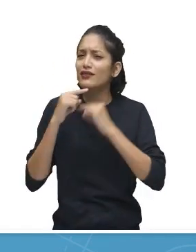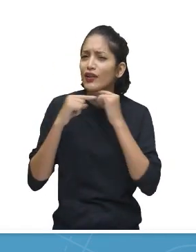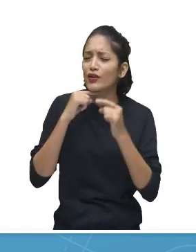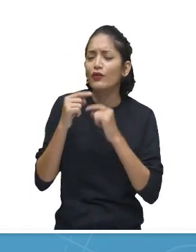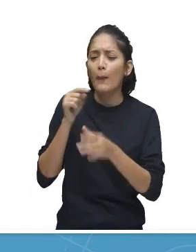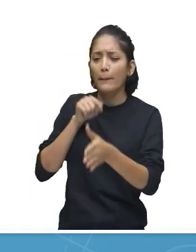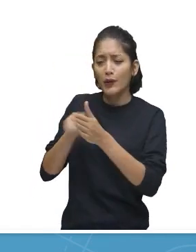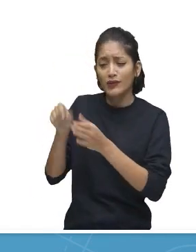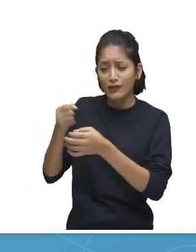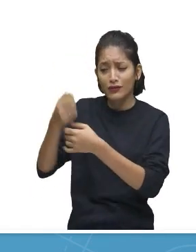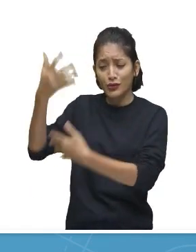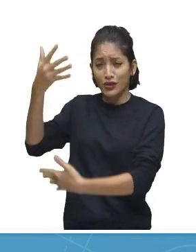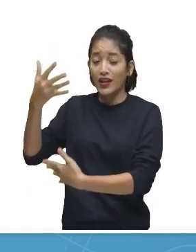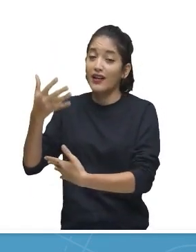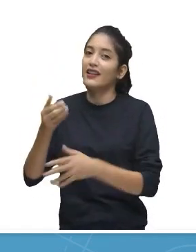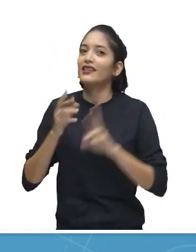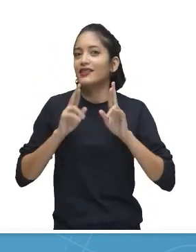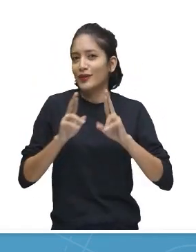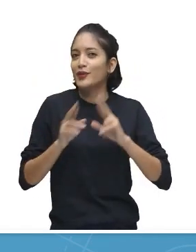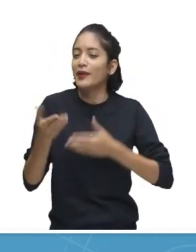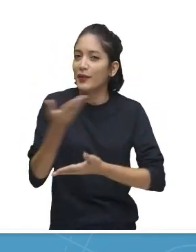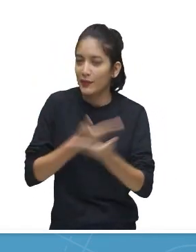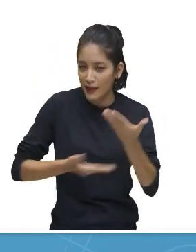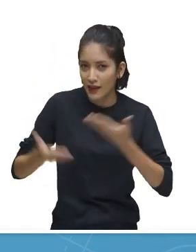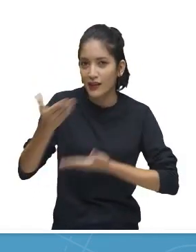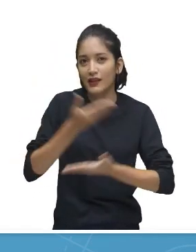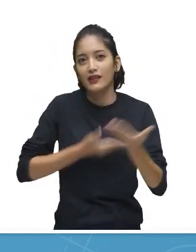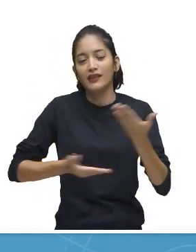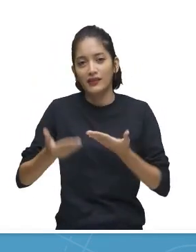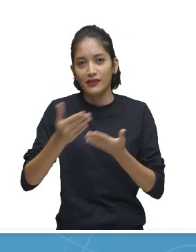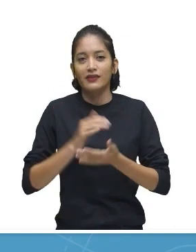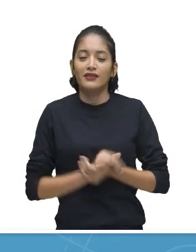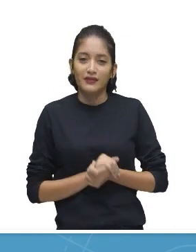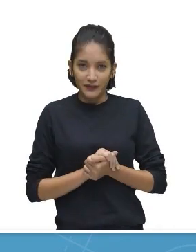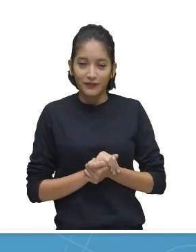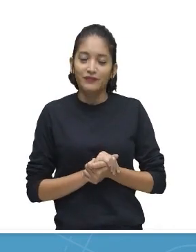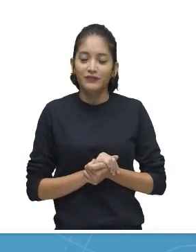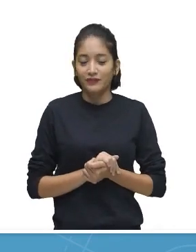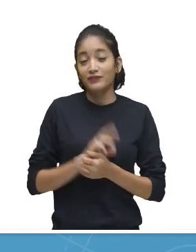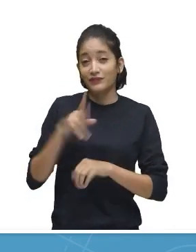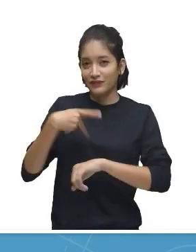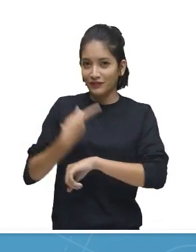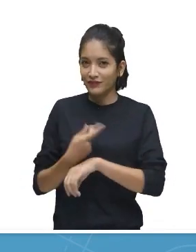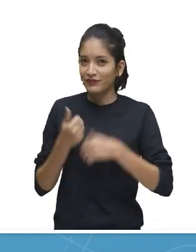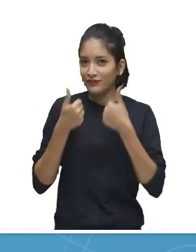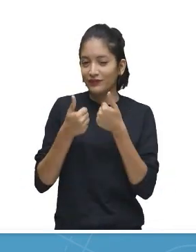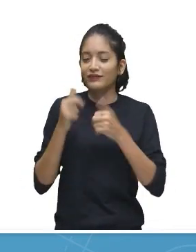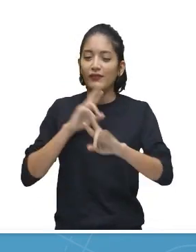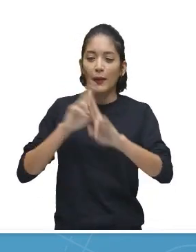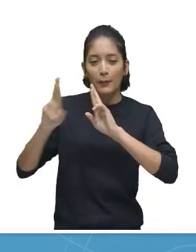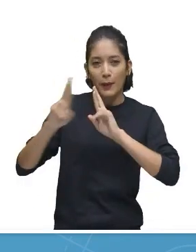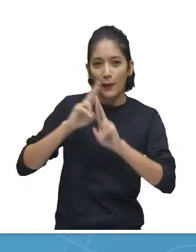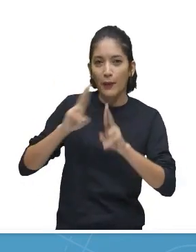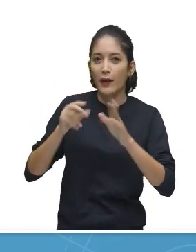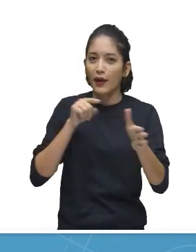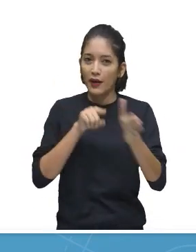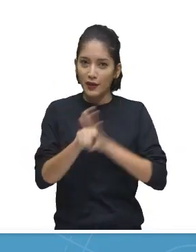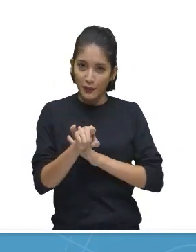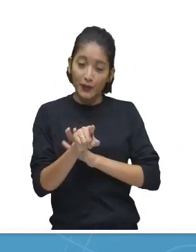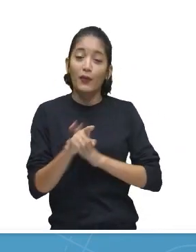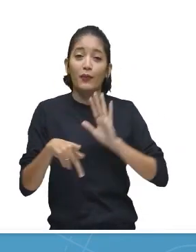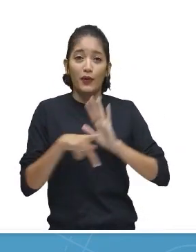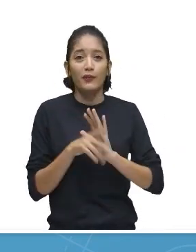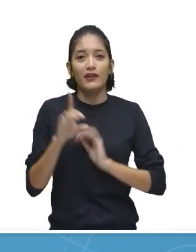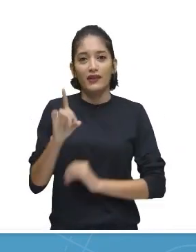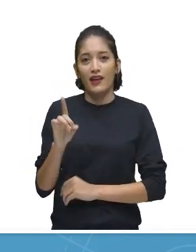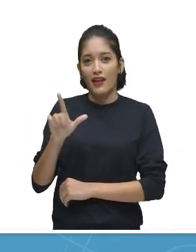perguntar e conto com a participação de vocês durante a nossa interatividade respondendo as questões da